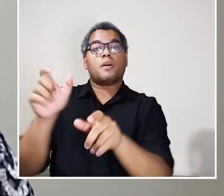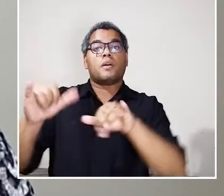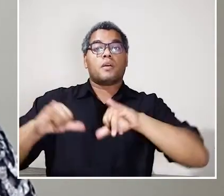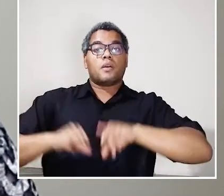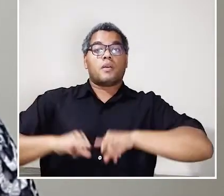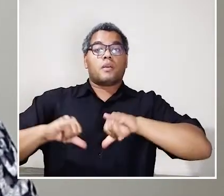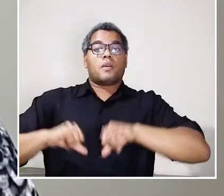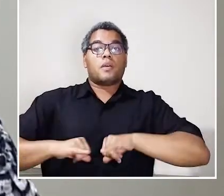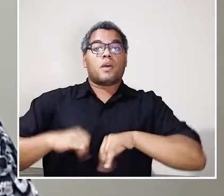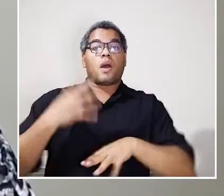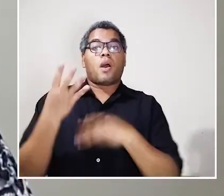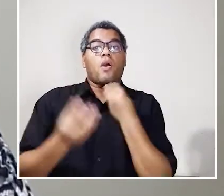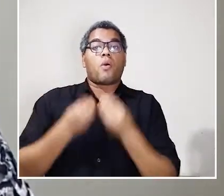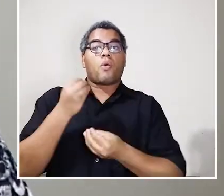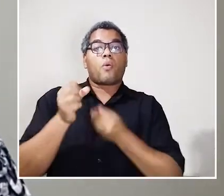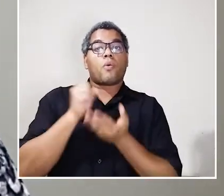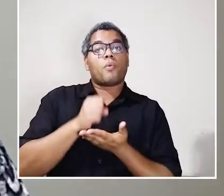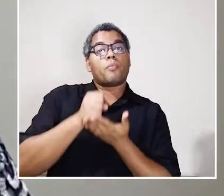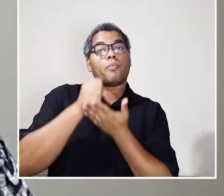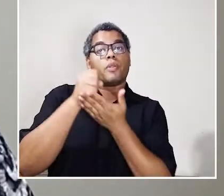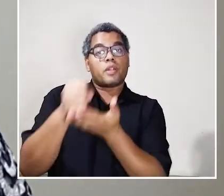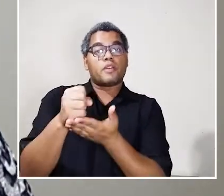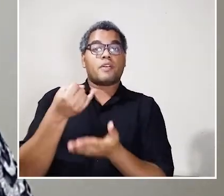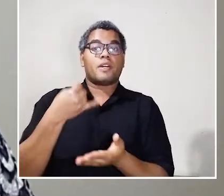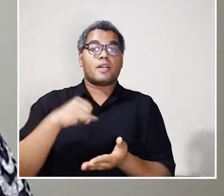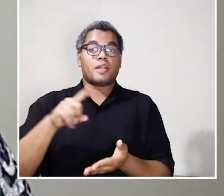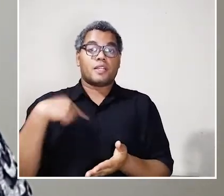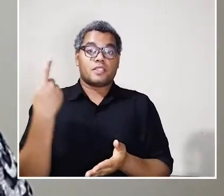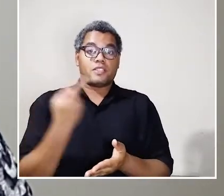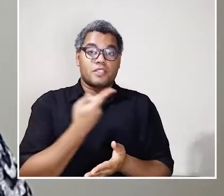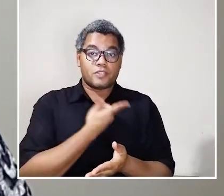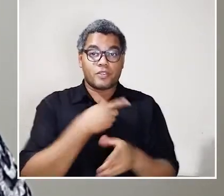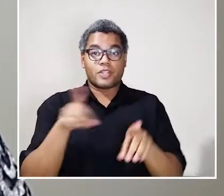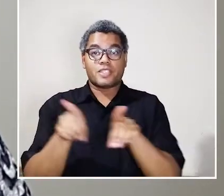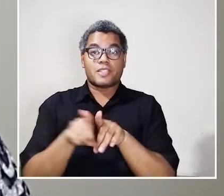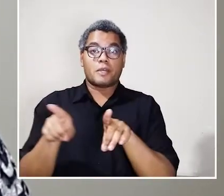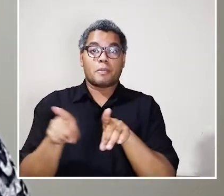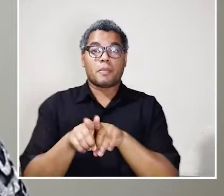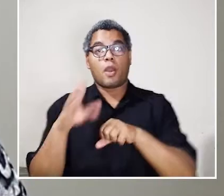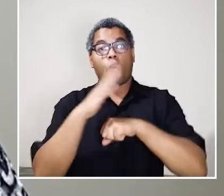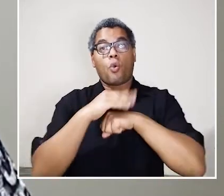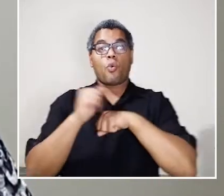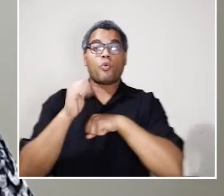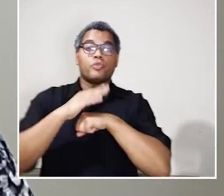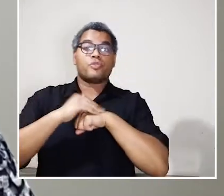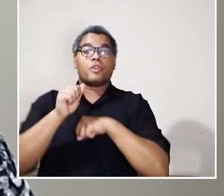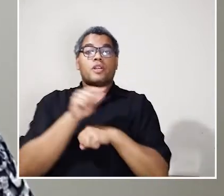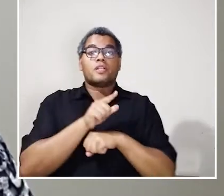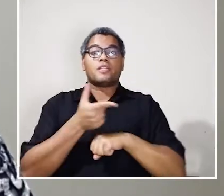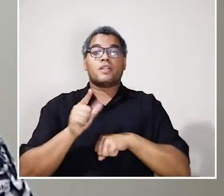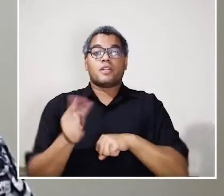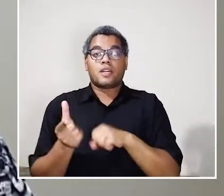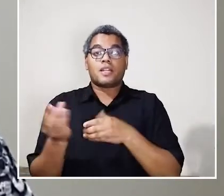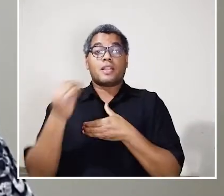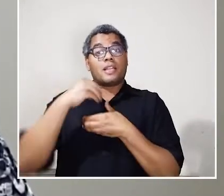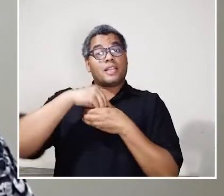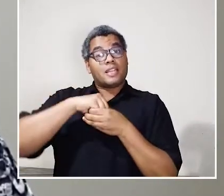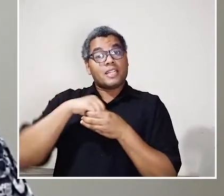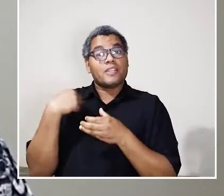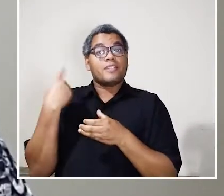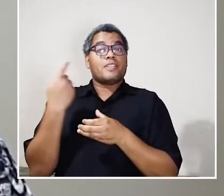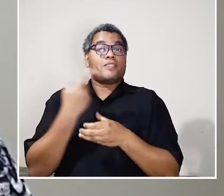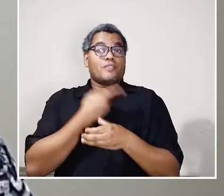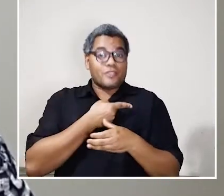vamos levar essa esperança se nós também não formos consolados em meio às